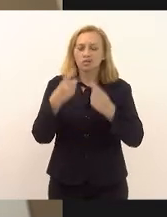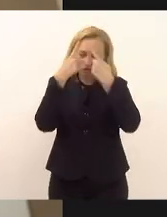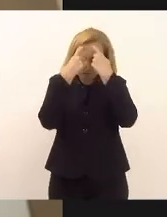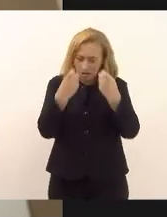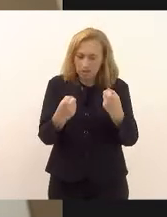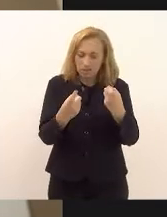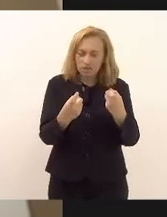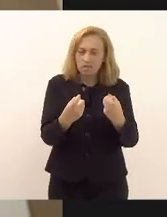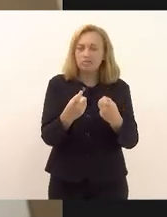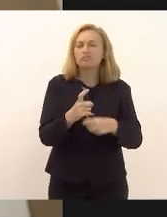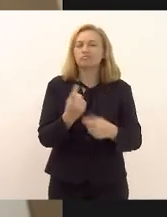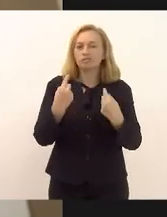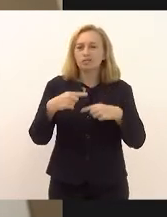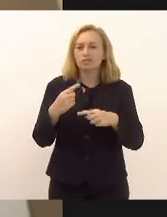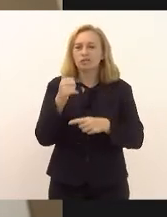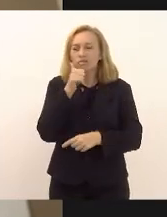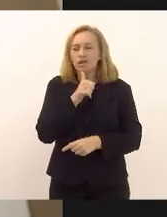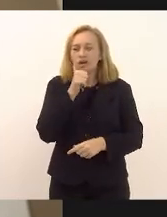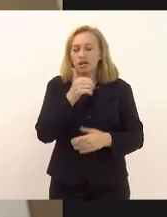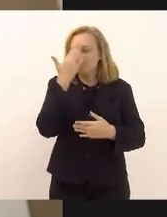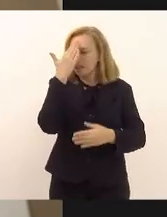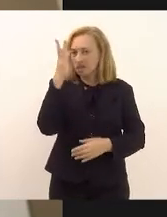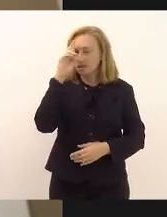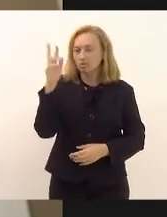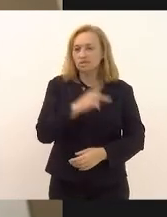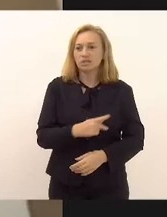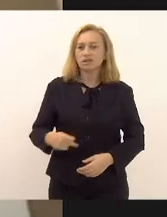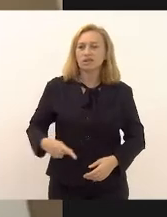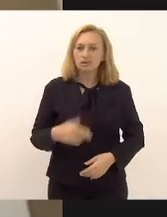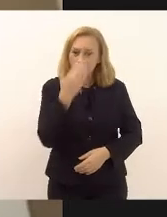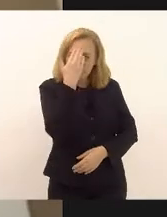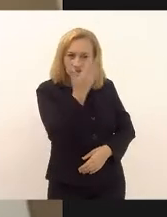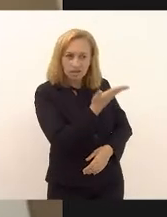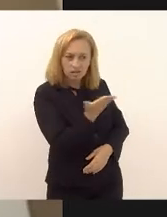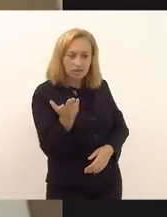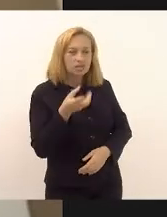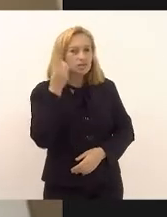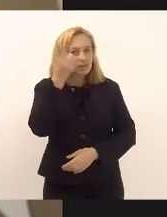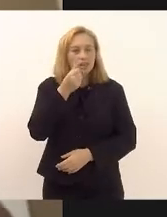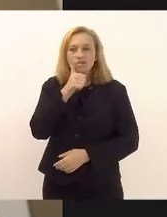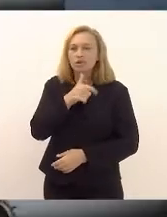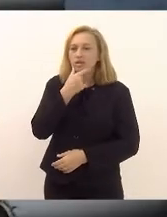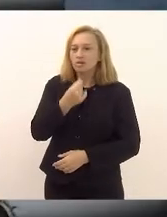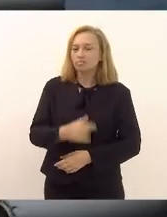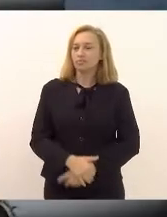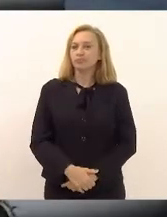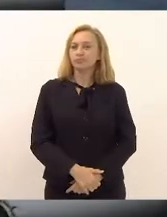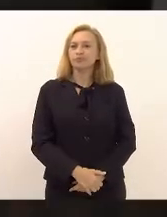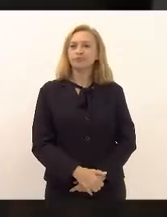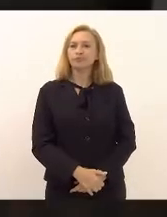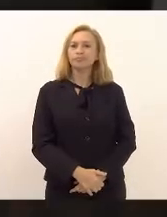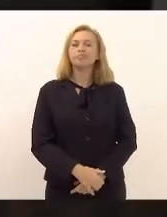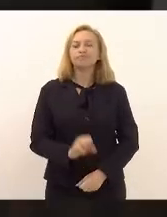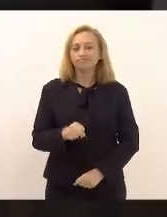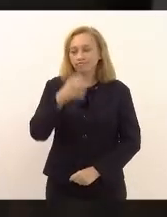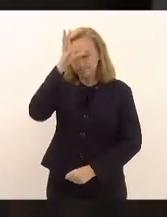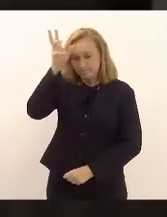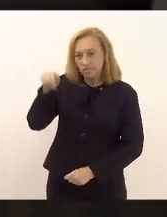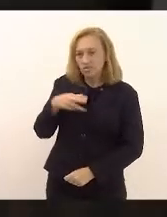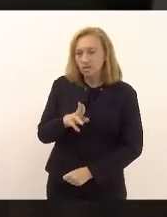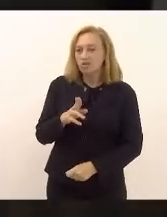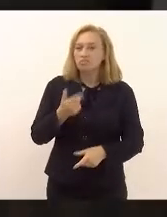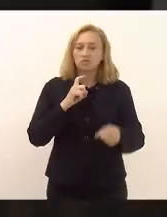violências cometidas contra a mulher. Obrigada, presidente. Obrigada a todos os deputados e deputadas. Cíntia Ju, não havendo mais quem